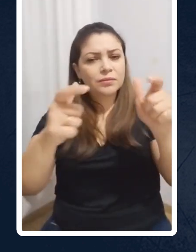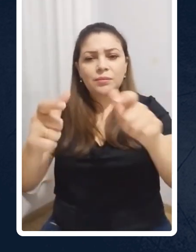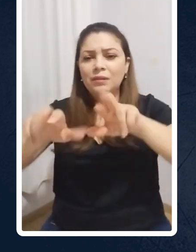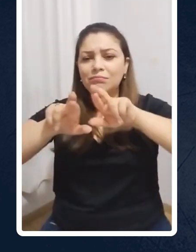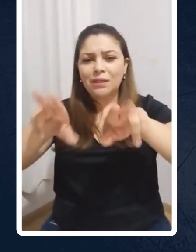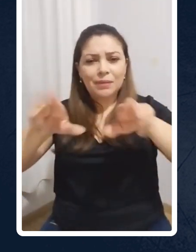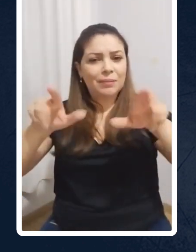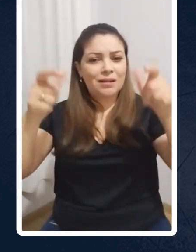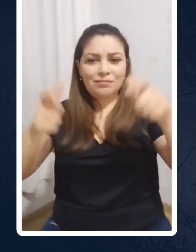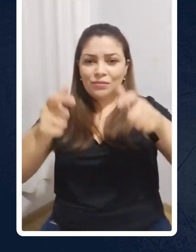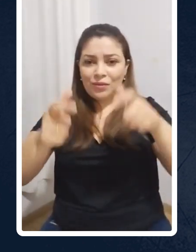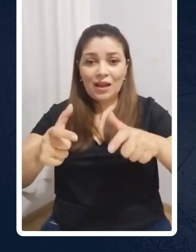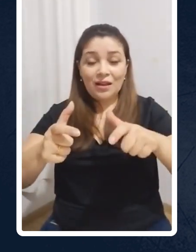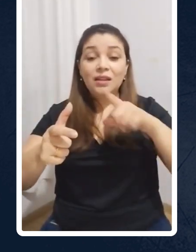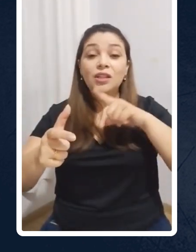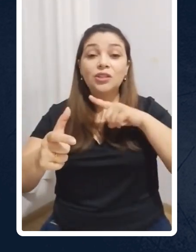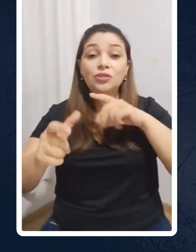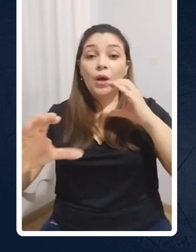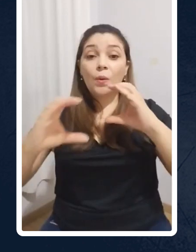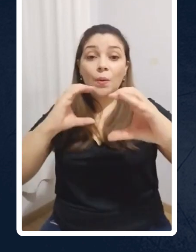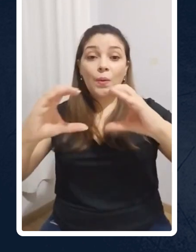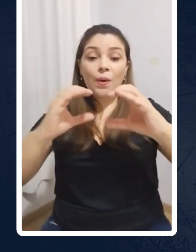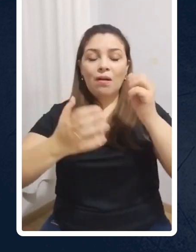onde havia comunicação com Libras.